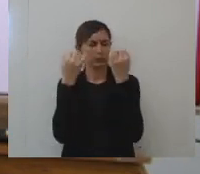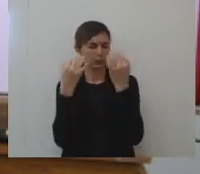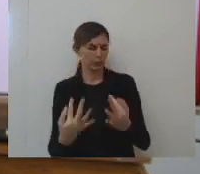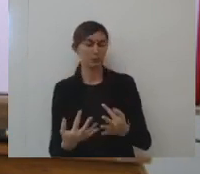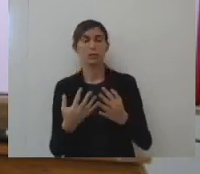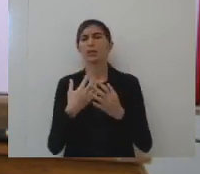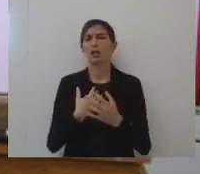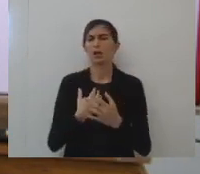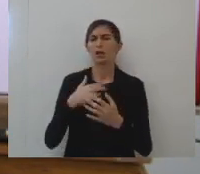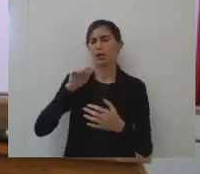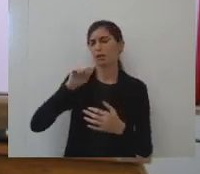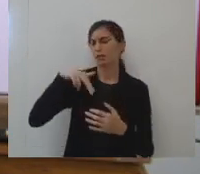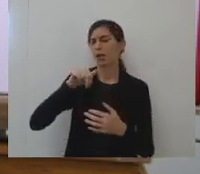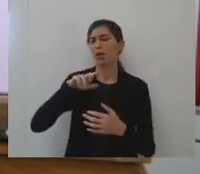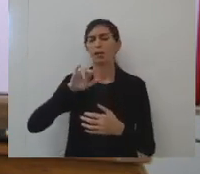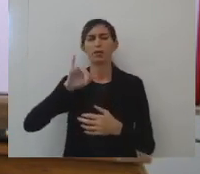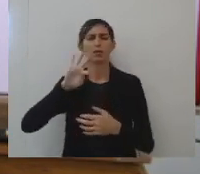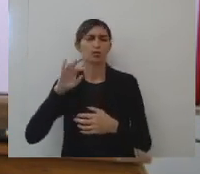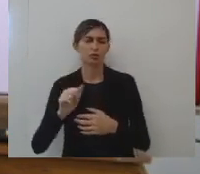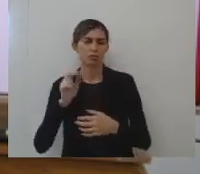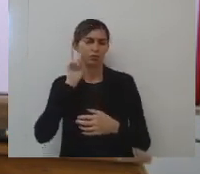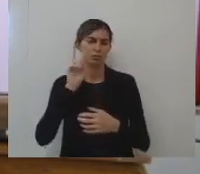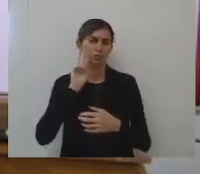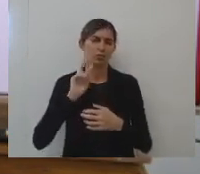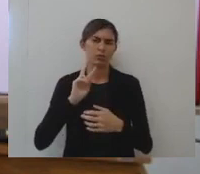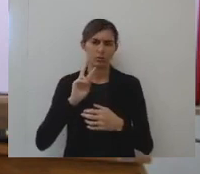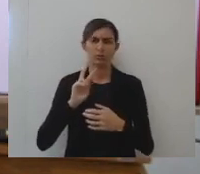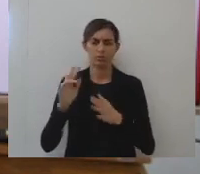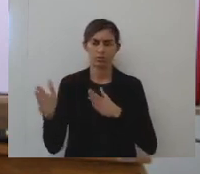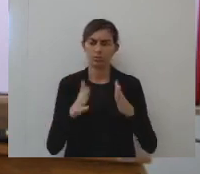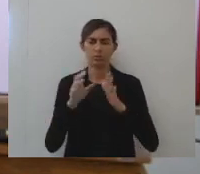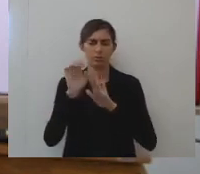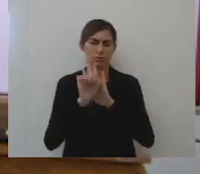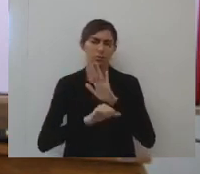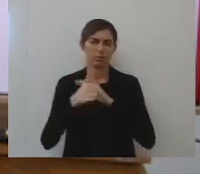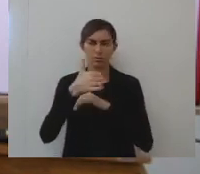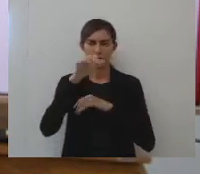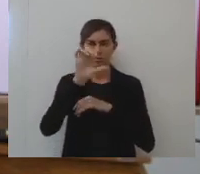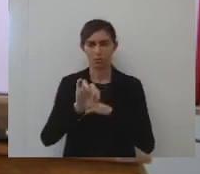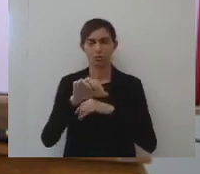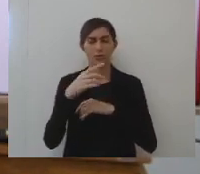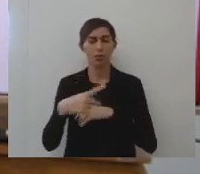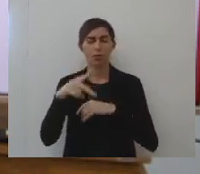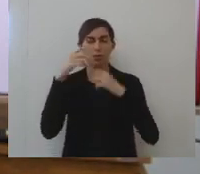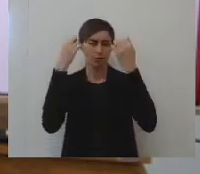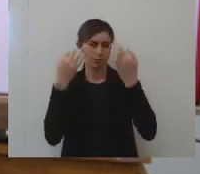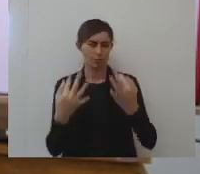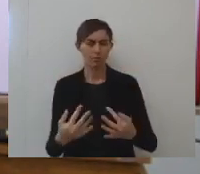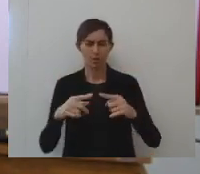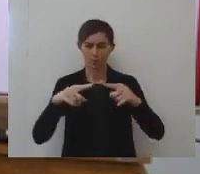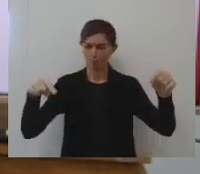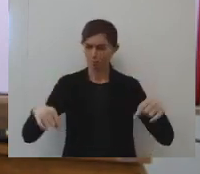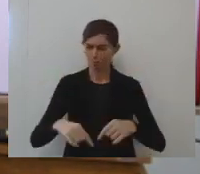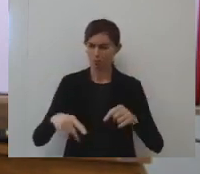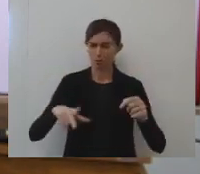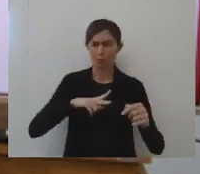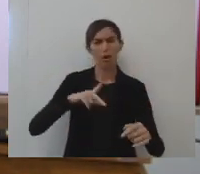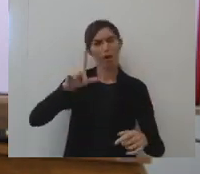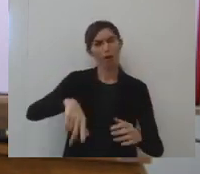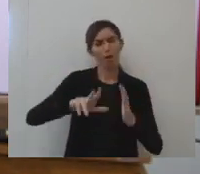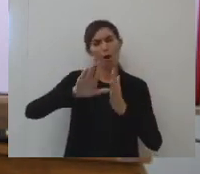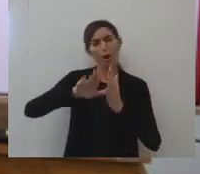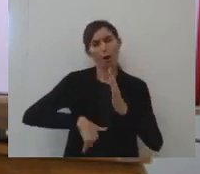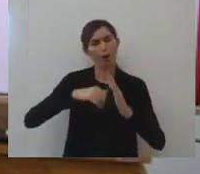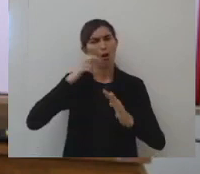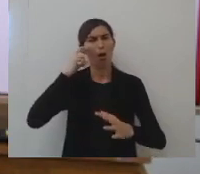ideólogo anarquista da história, mas isso para o anarquismo do século XIX, ele vai dizer que a propriedade privada é um roubo, porque a